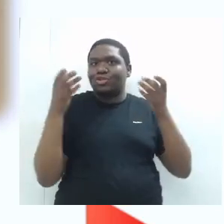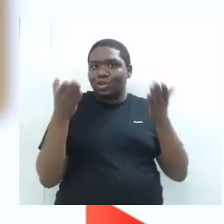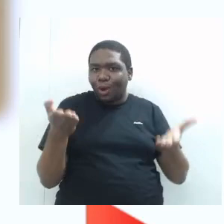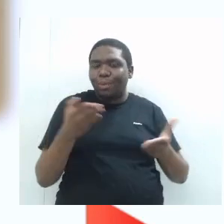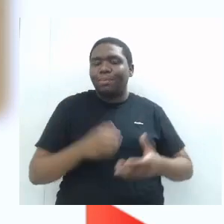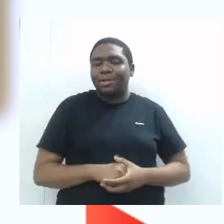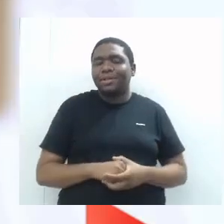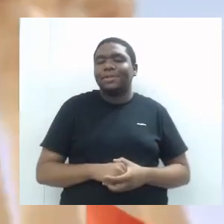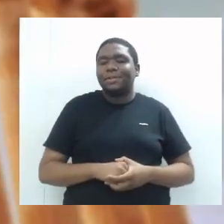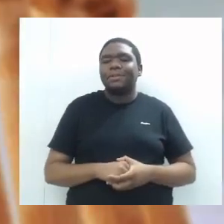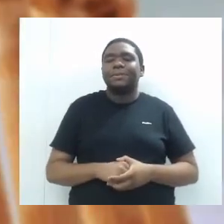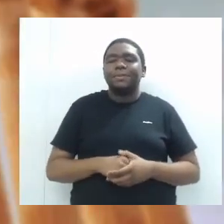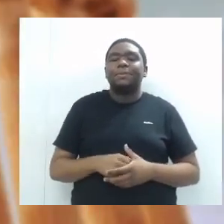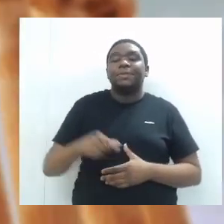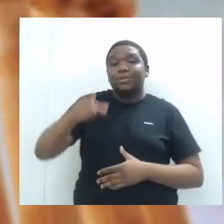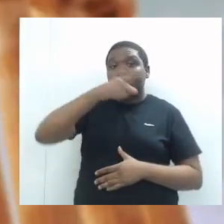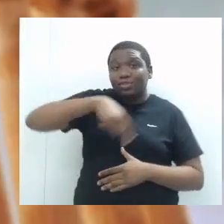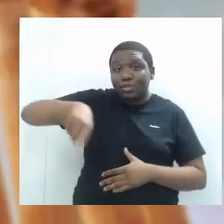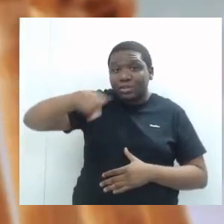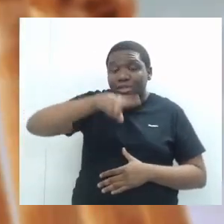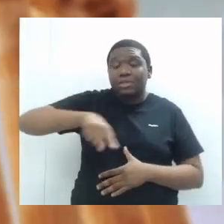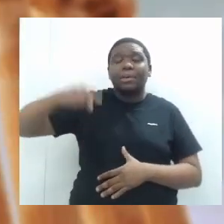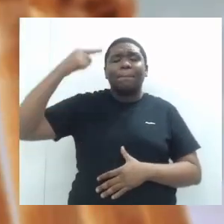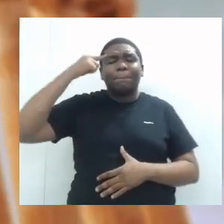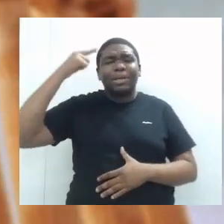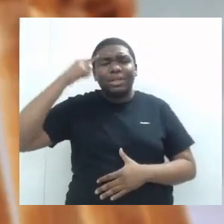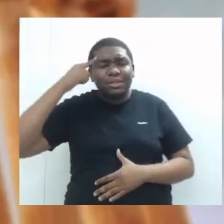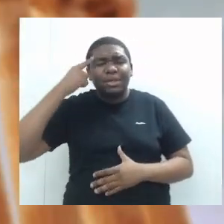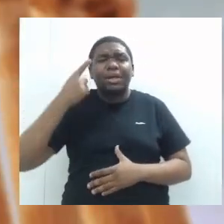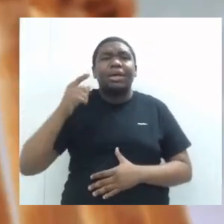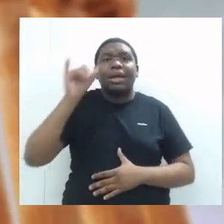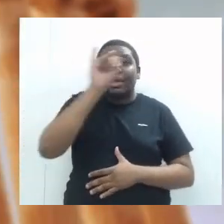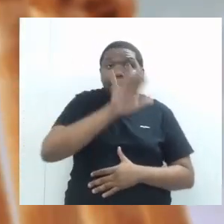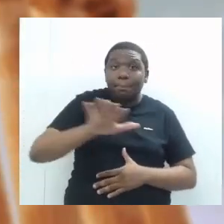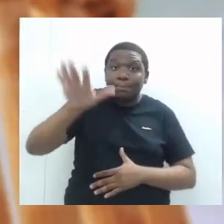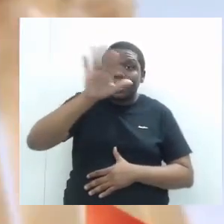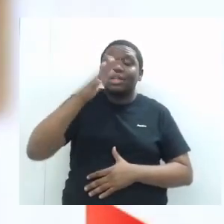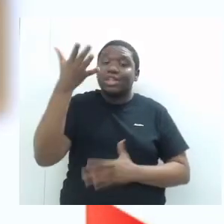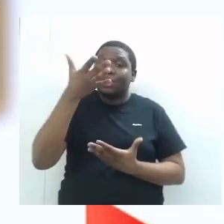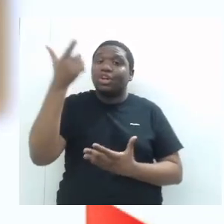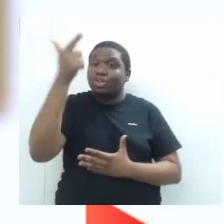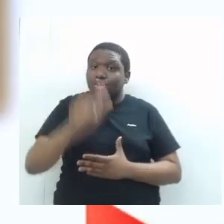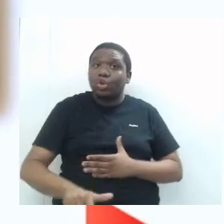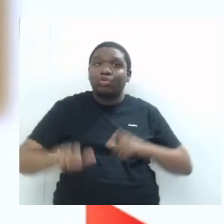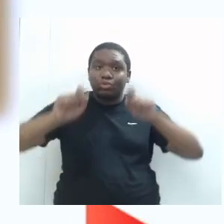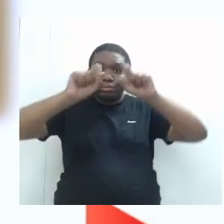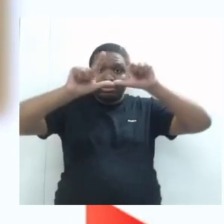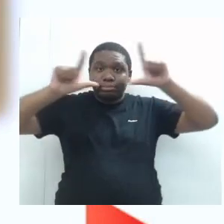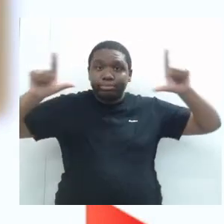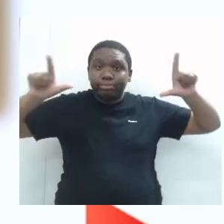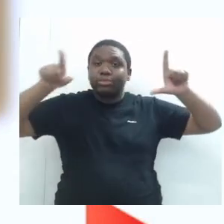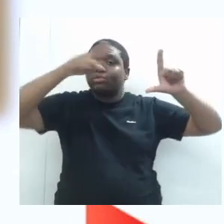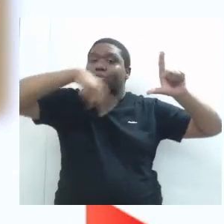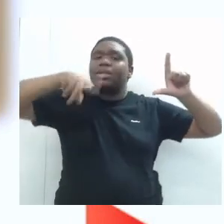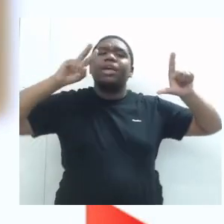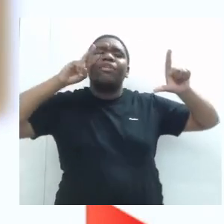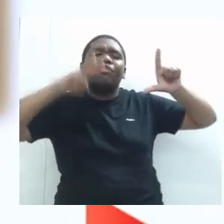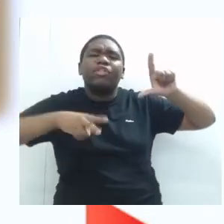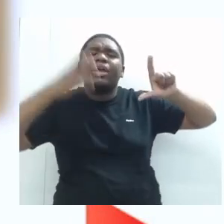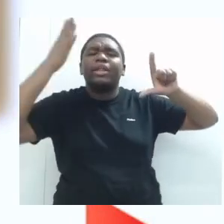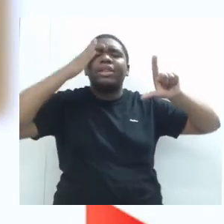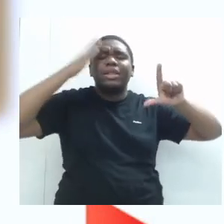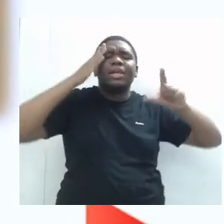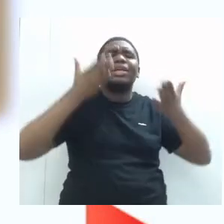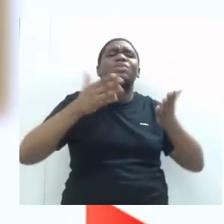eu gostaria que vocês refletissem sobre essa imagem, que irei colocá-la novamente, e entender que ela é uma